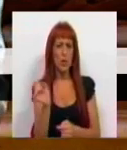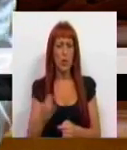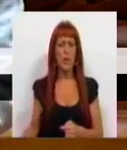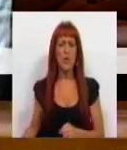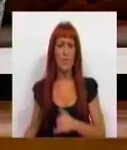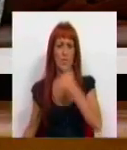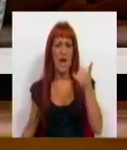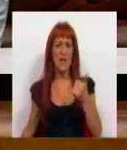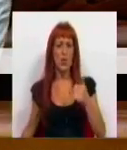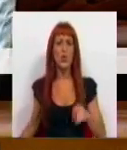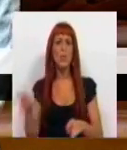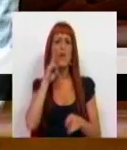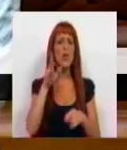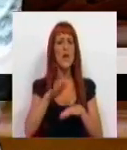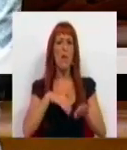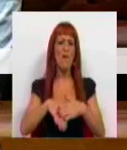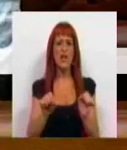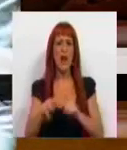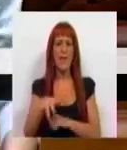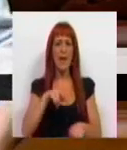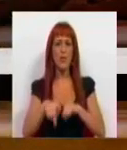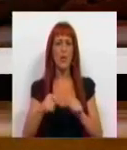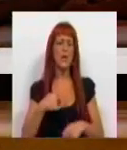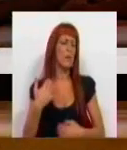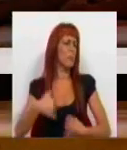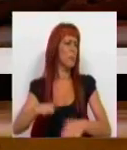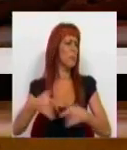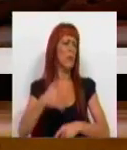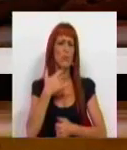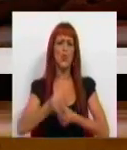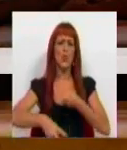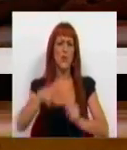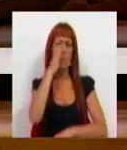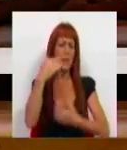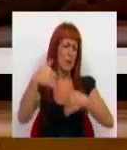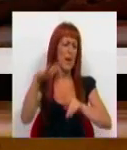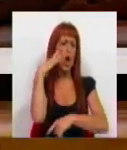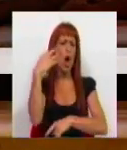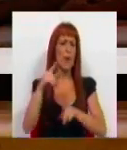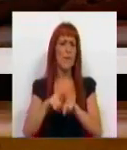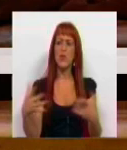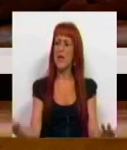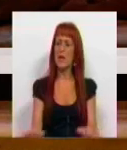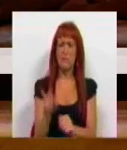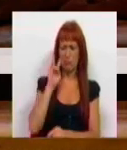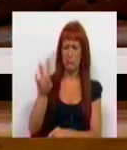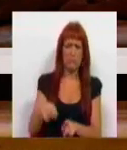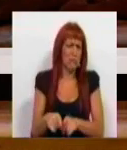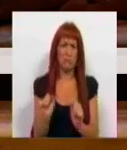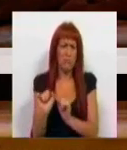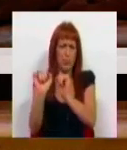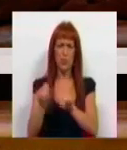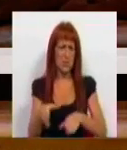A segunda desculpa para a inação política é a banalização de muitas destas práticas que passaram a ser consideradas